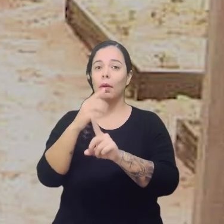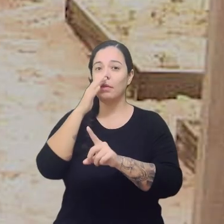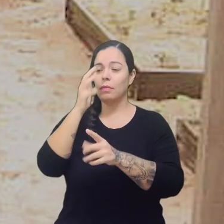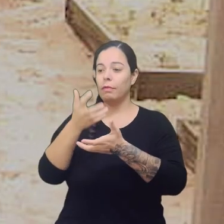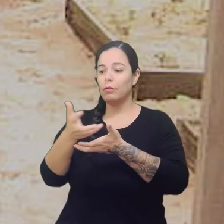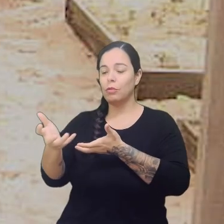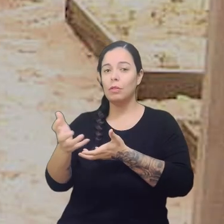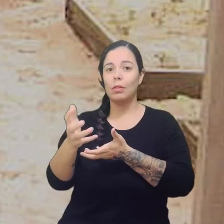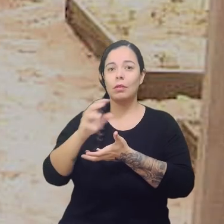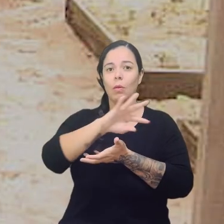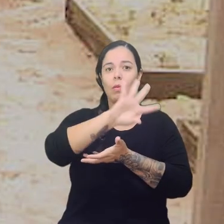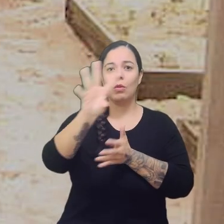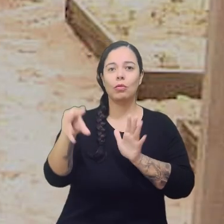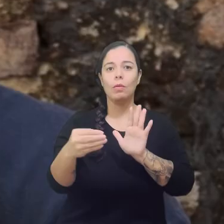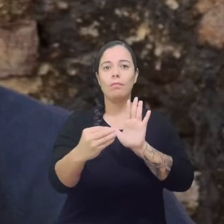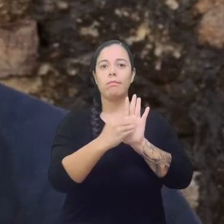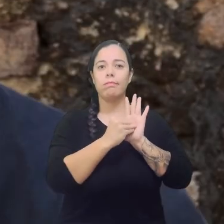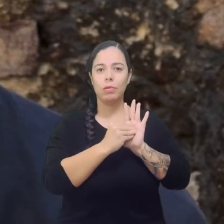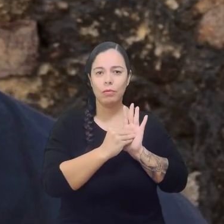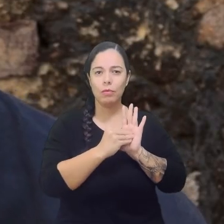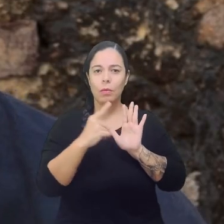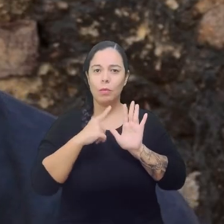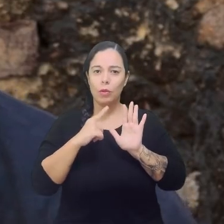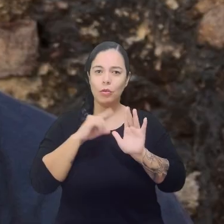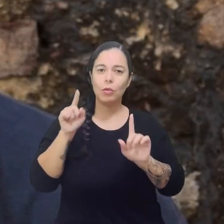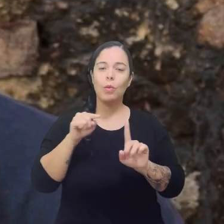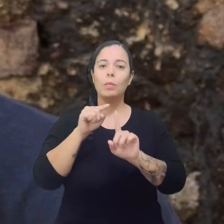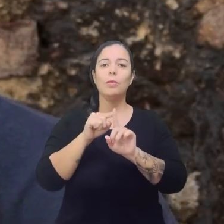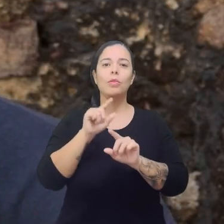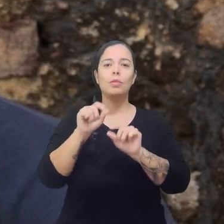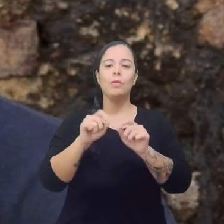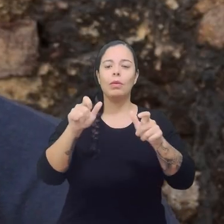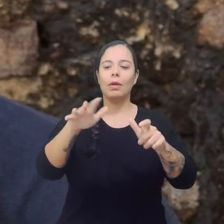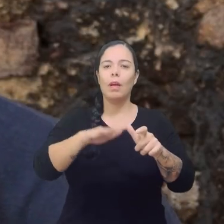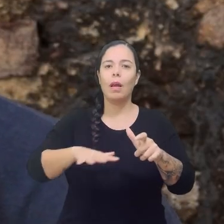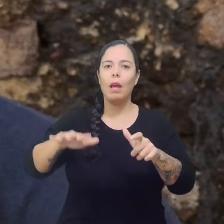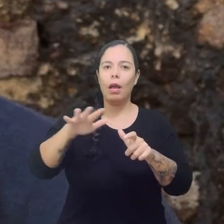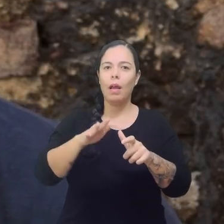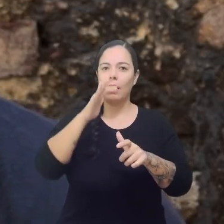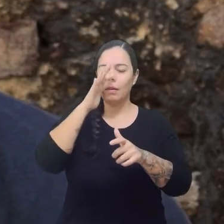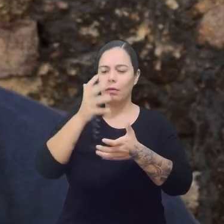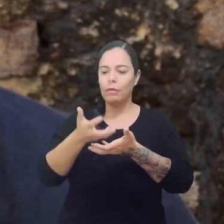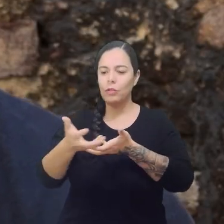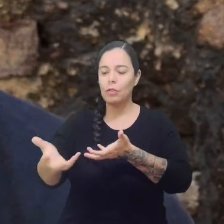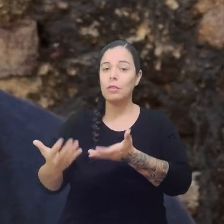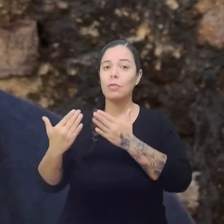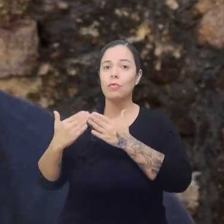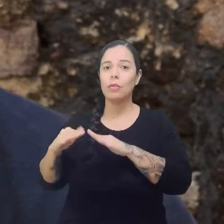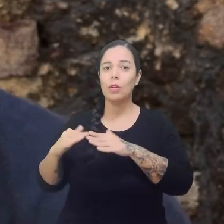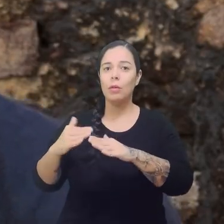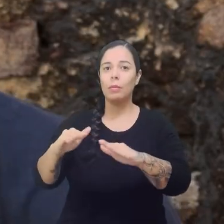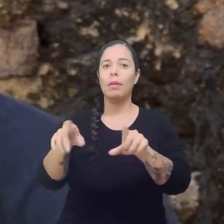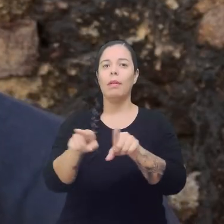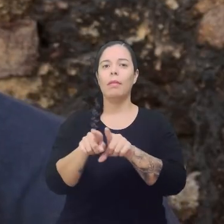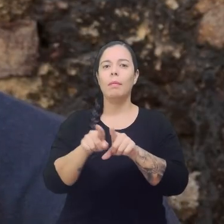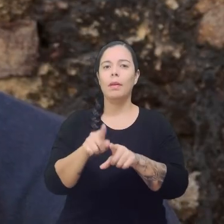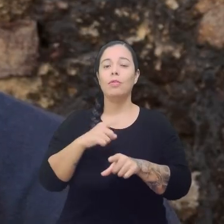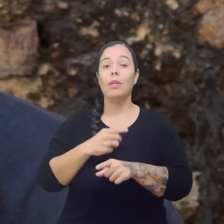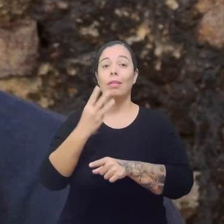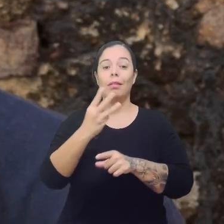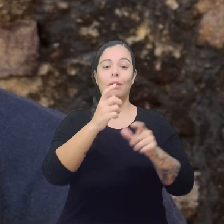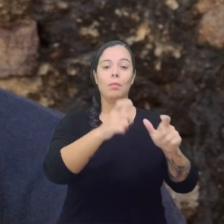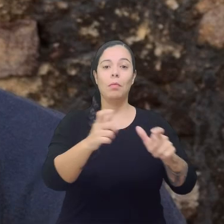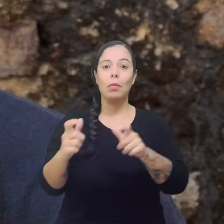de recuperação da restinga lá. Tinha 3 viveiros de plantas maravilhosos, inclusive o George Rebelo, que era o